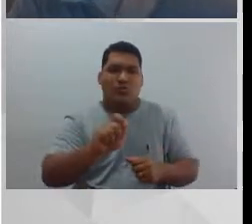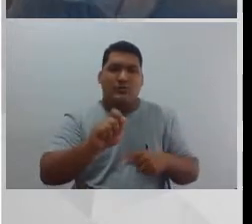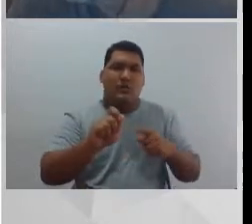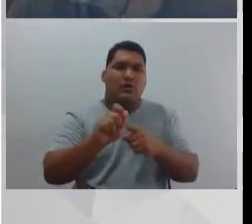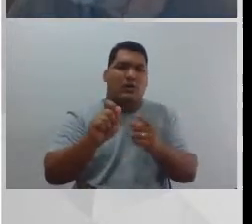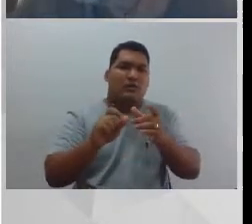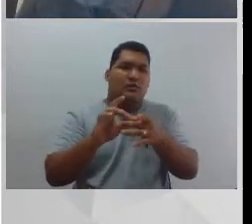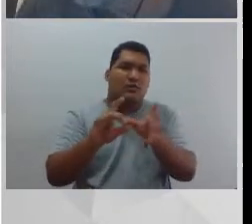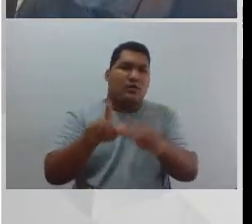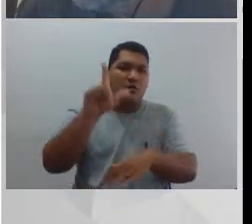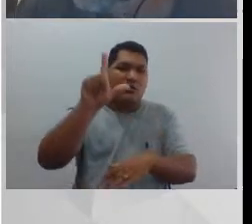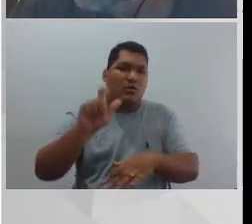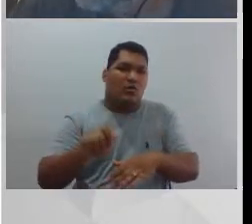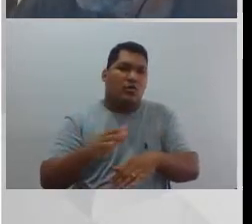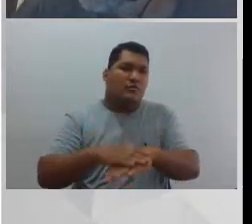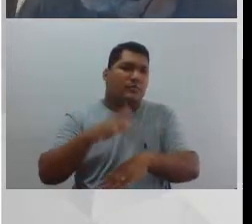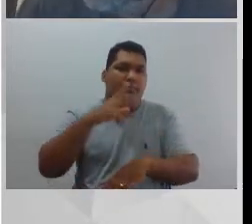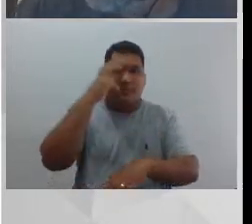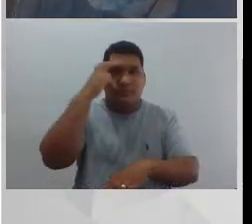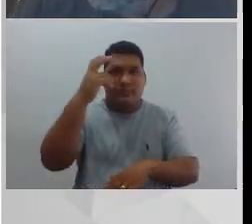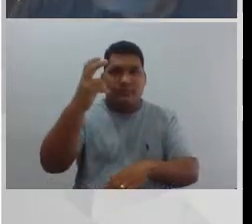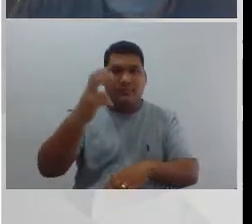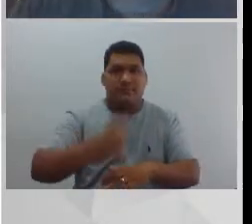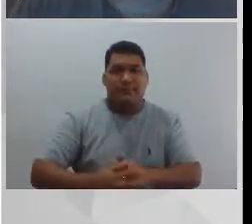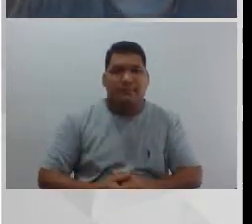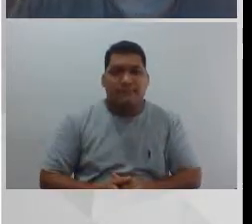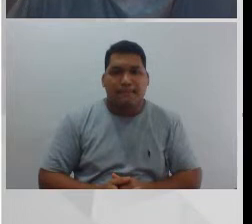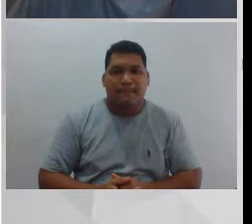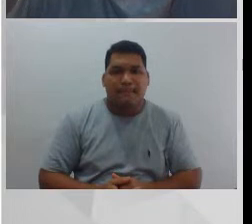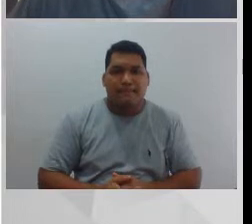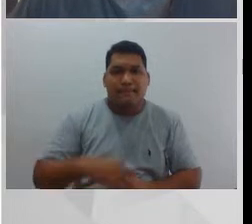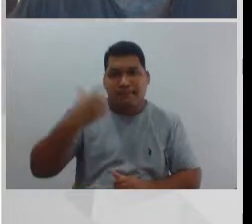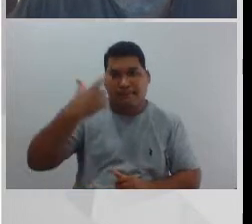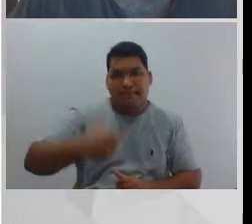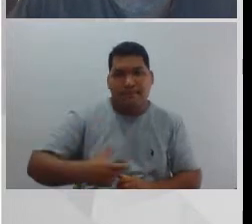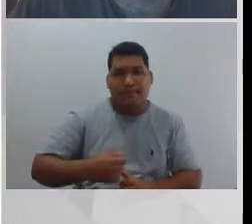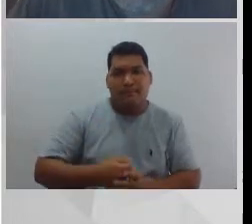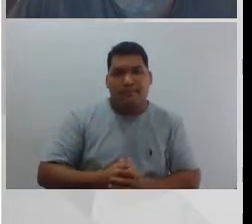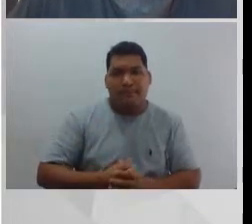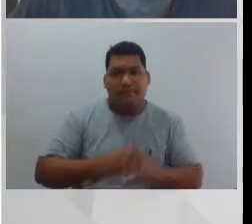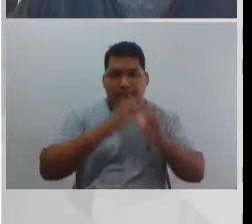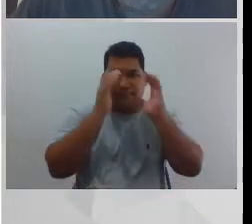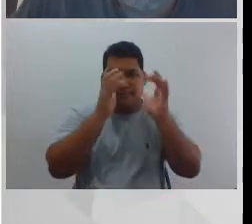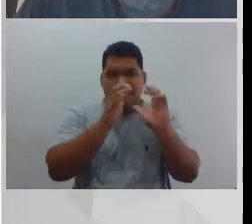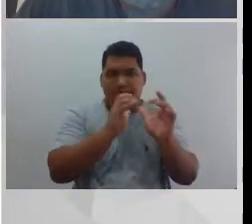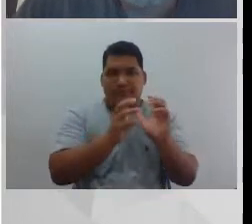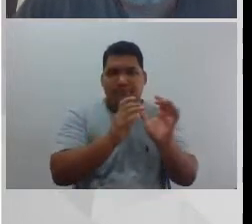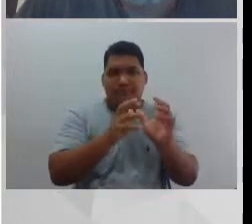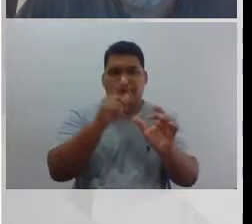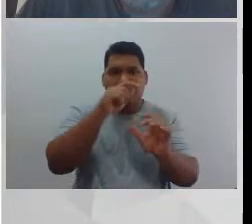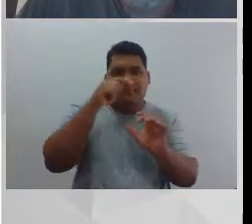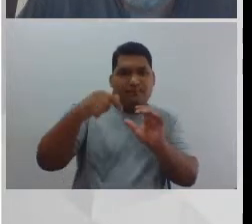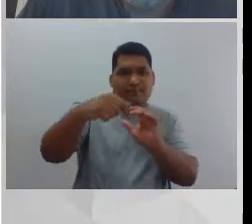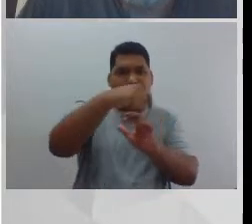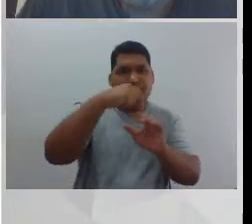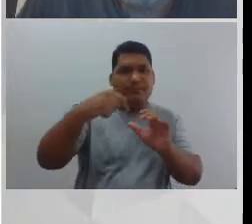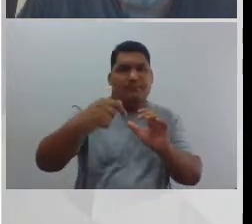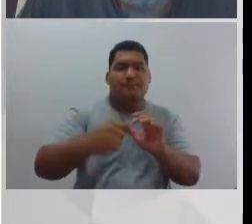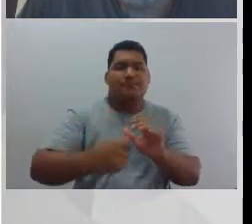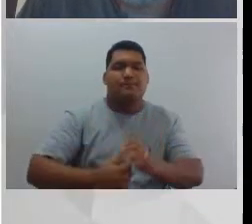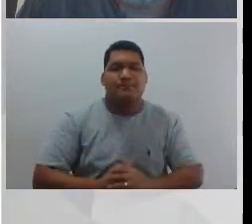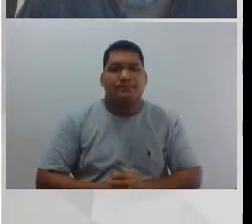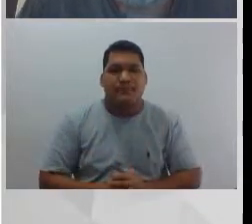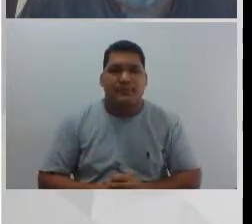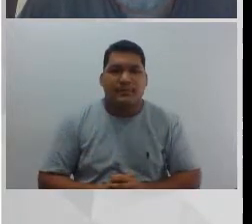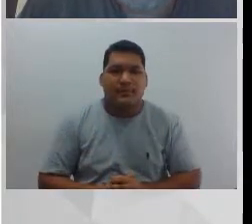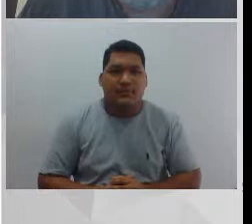computacionais inteligentes baseados, né, na rede de neurônios que a gente tem no cérebro, né?